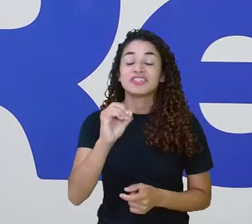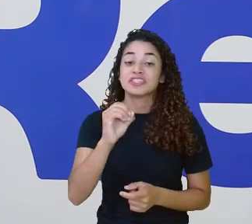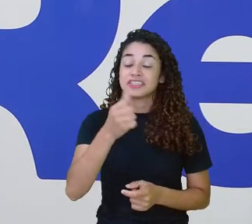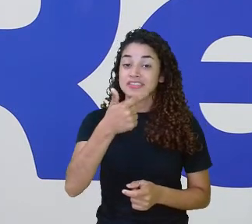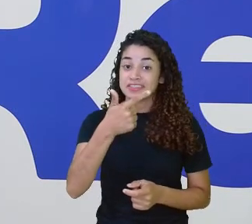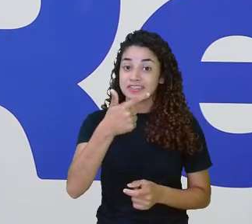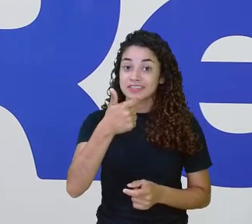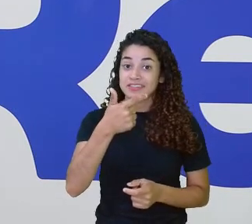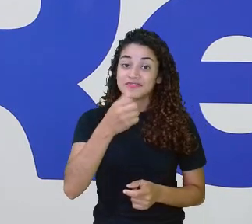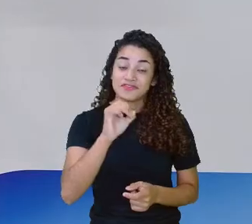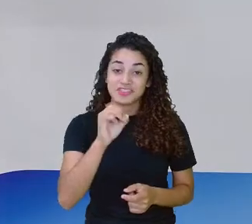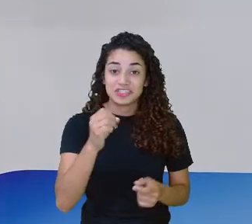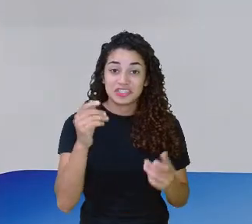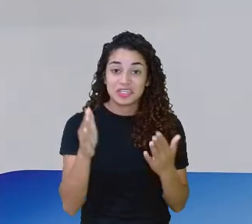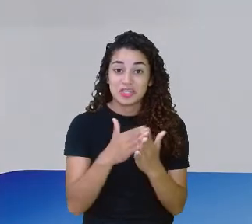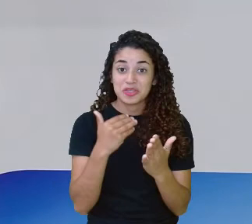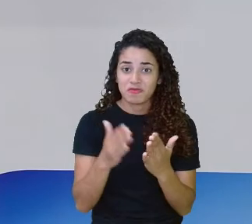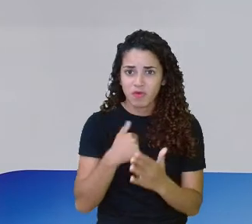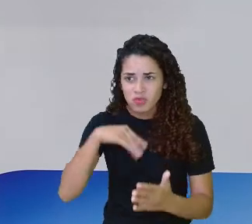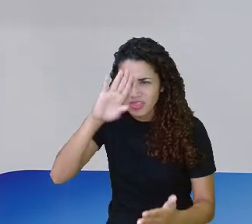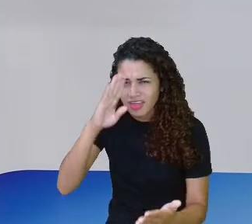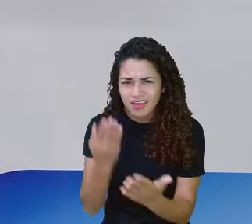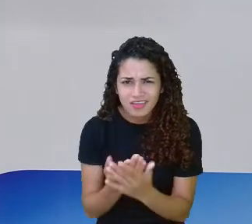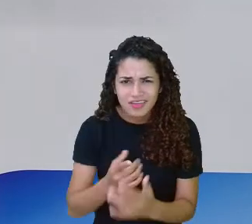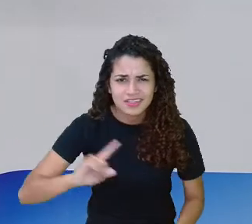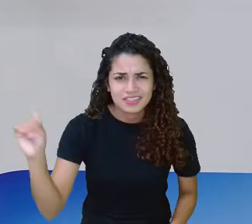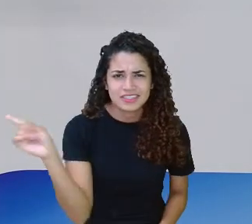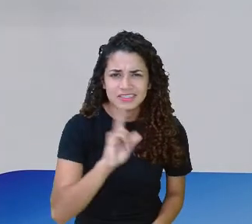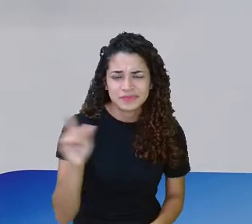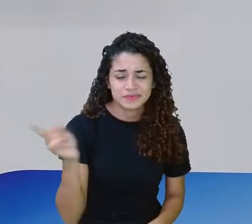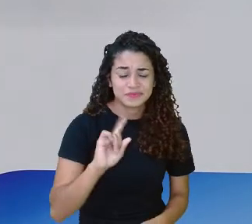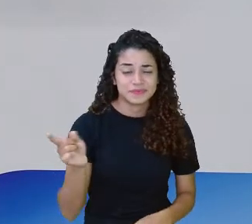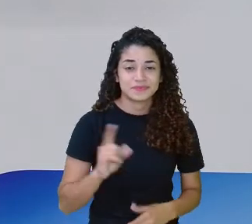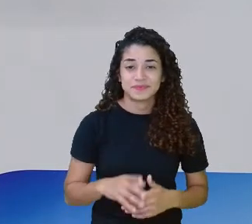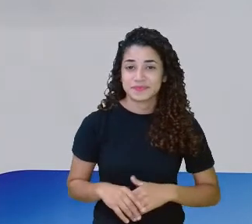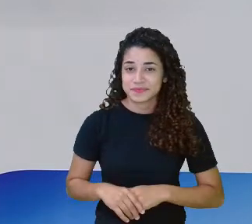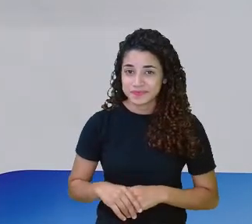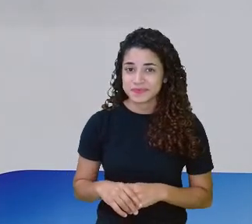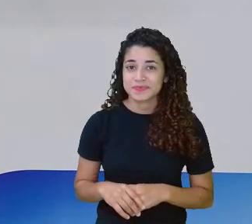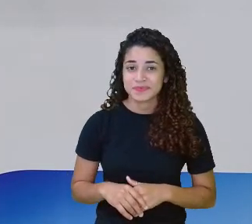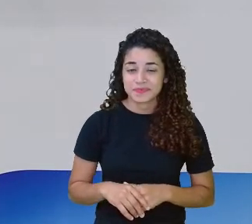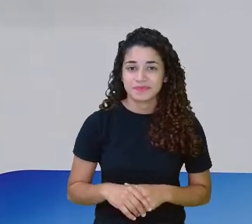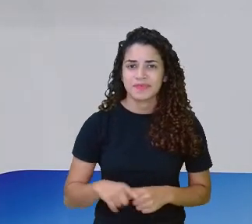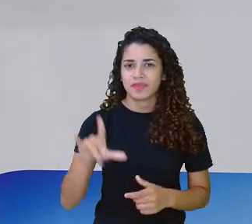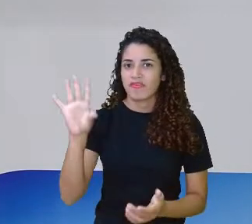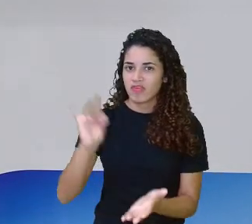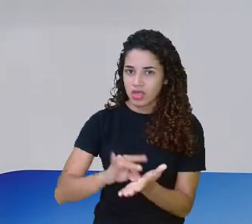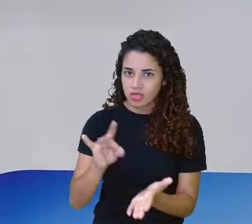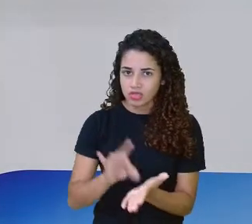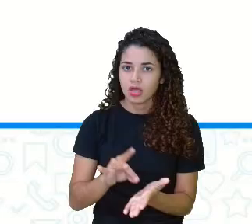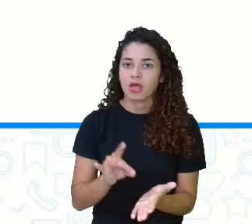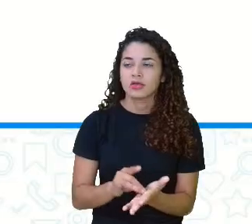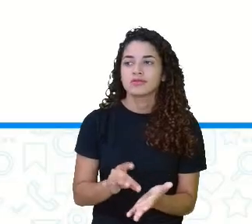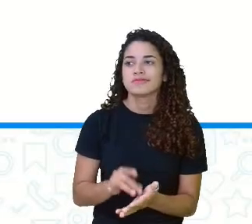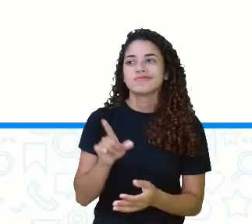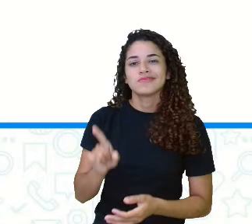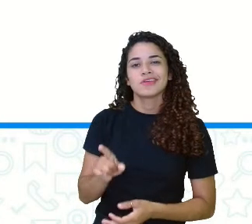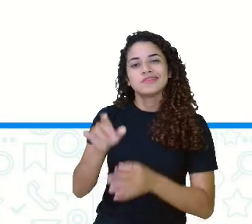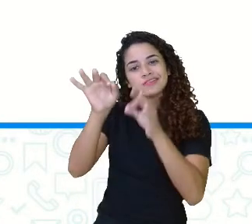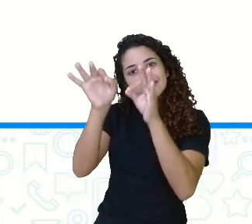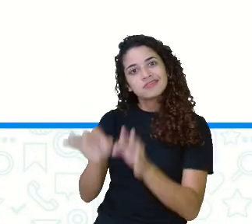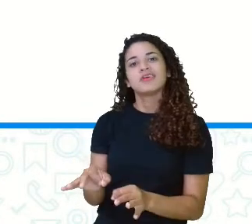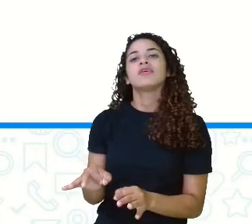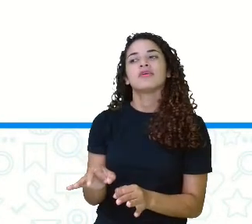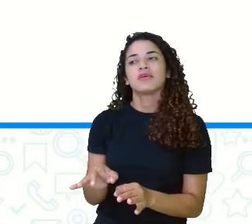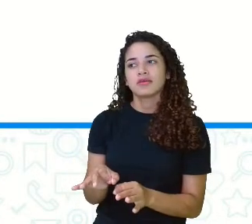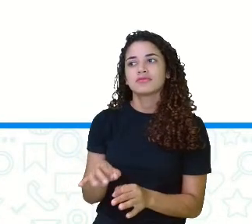Não estou acreditando, não. É. Eu não estou acreditando. E é verdade. Ele está